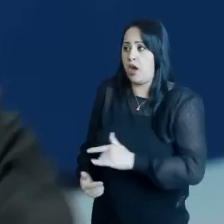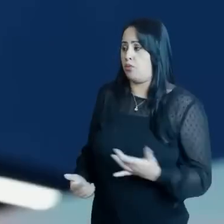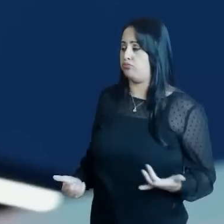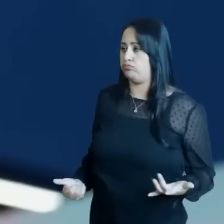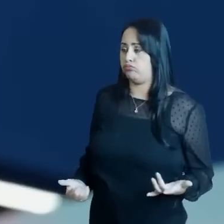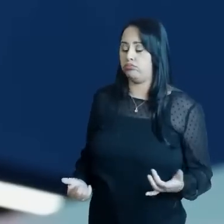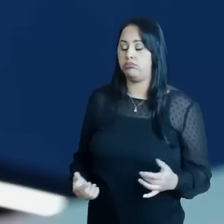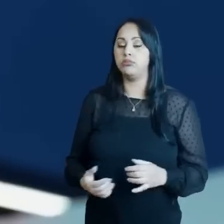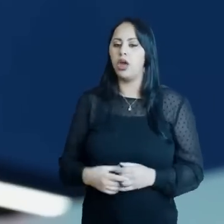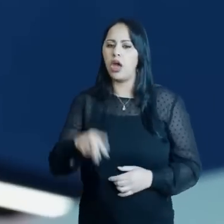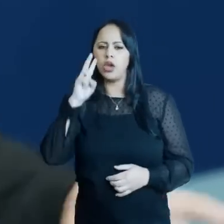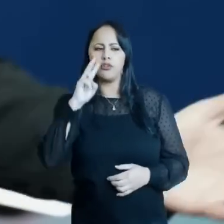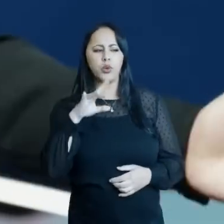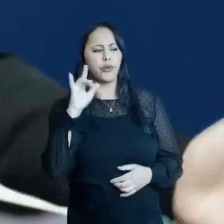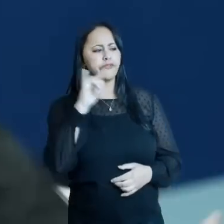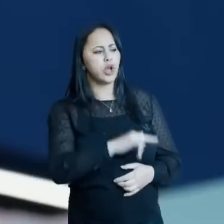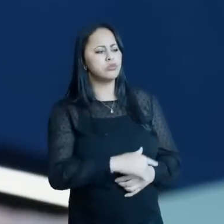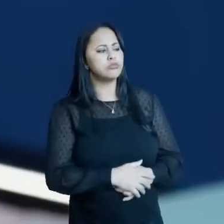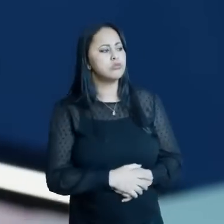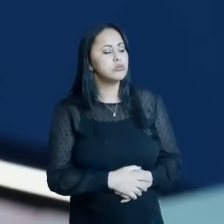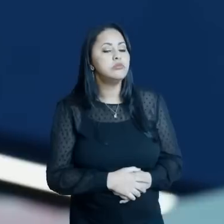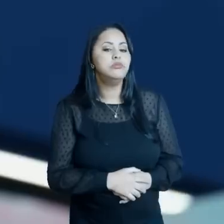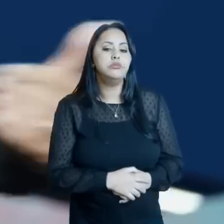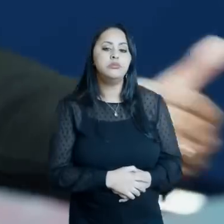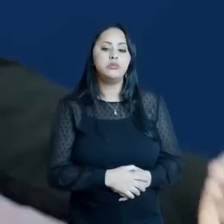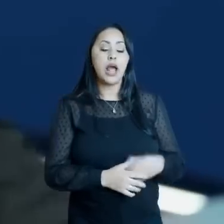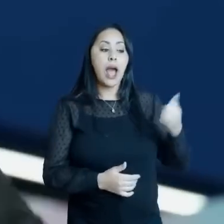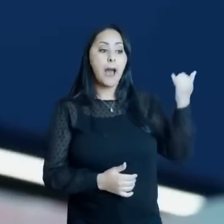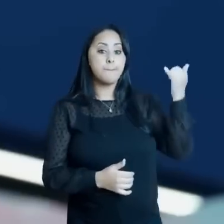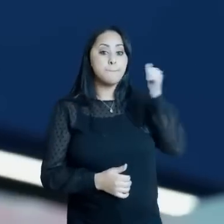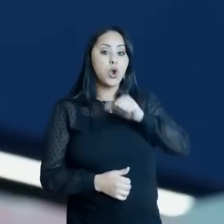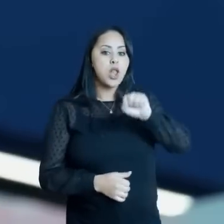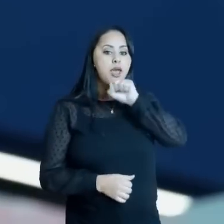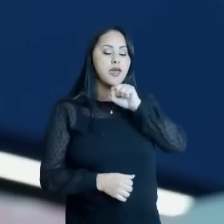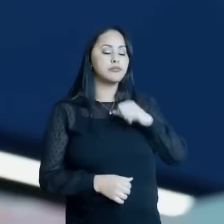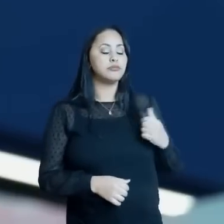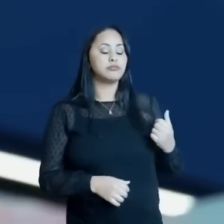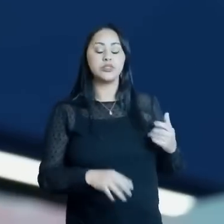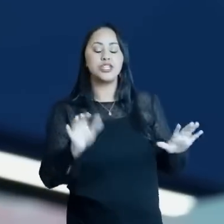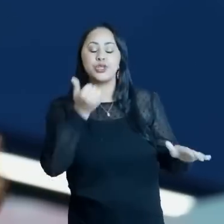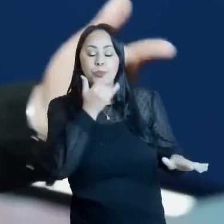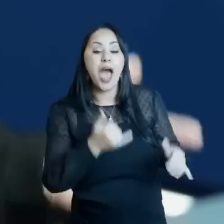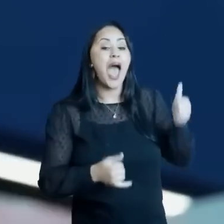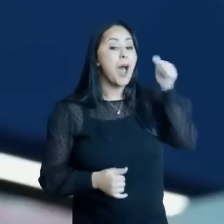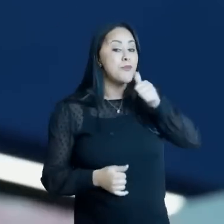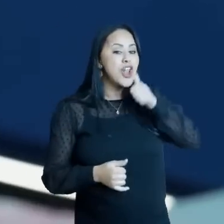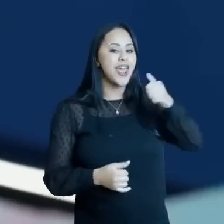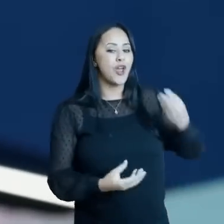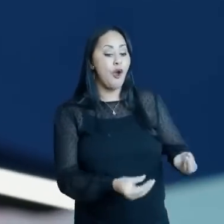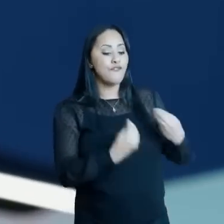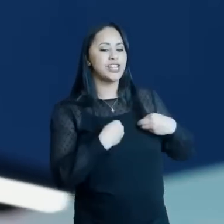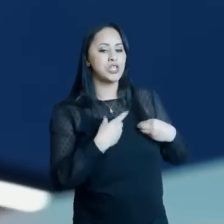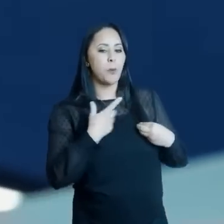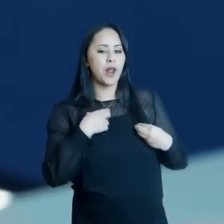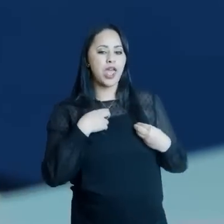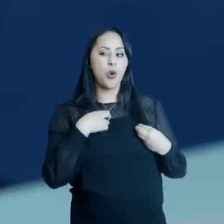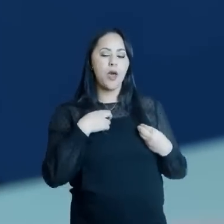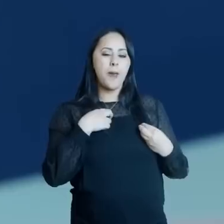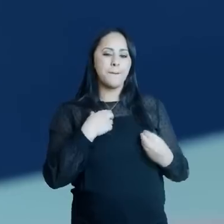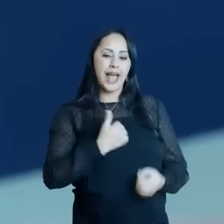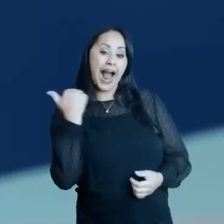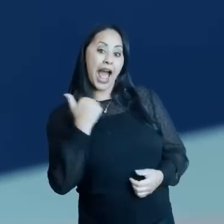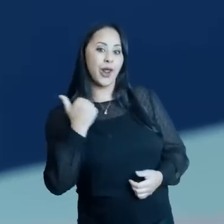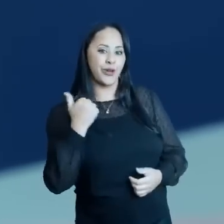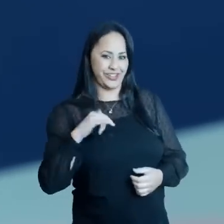avião, aí a mulher ofereceu que eu fosse voltasse para casa naquele avião, só pagasse o combustível se eu não gostasse do avião. Eu